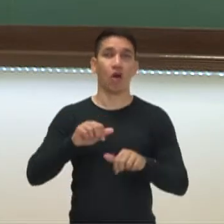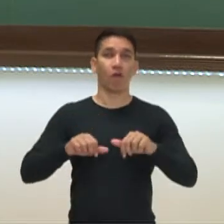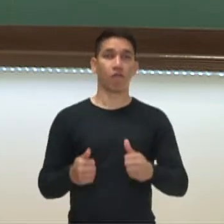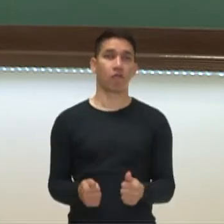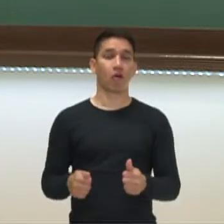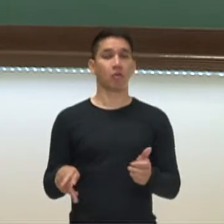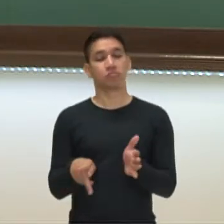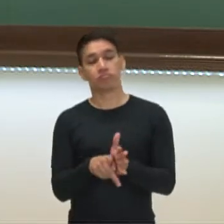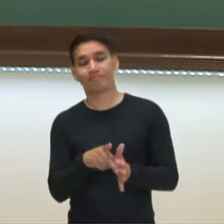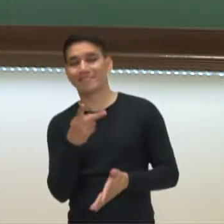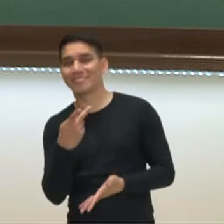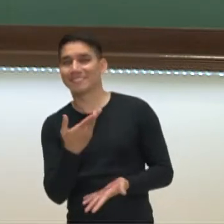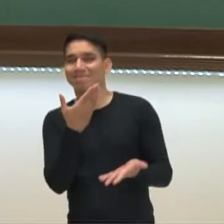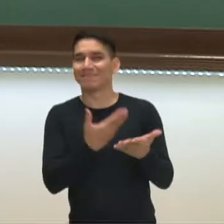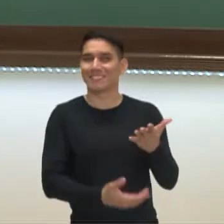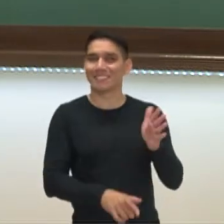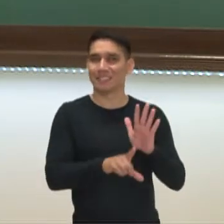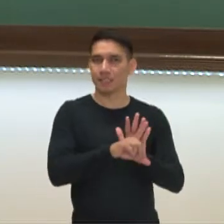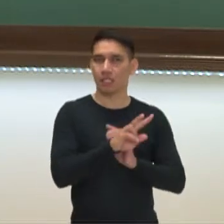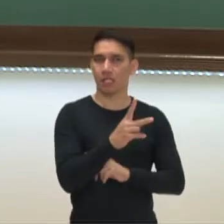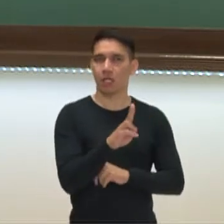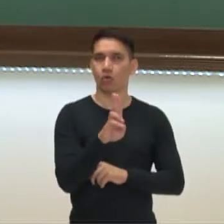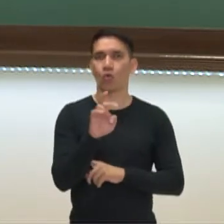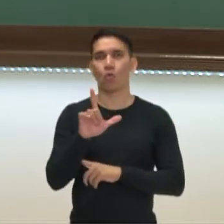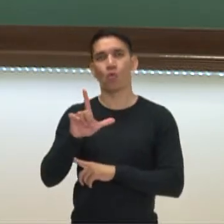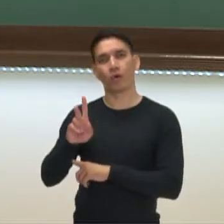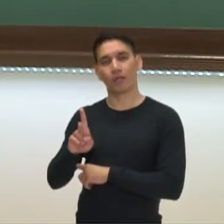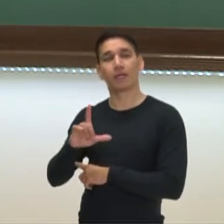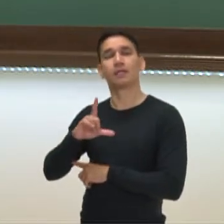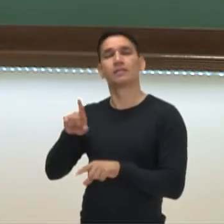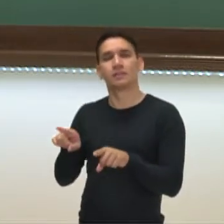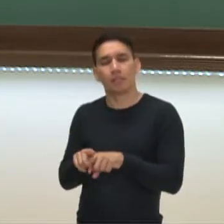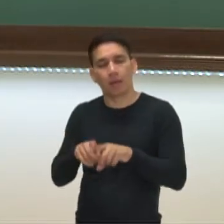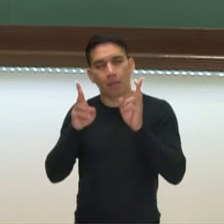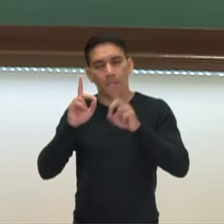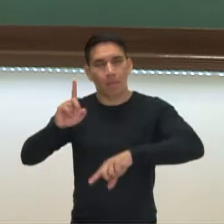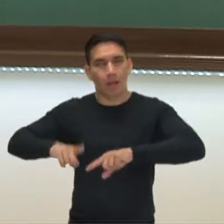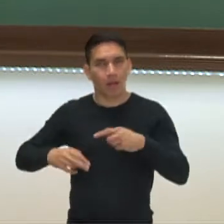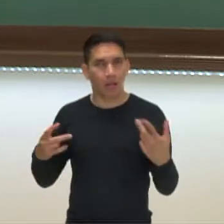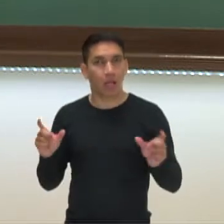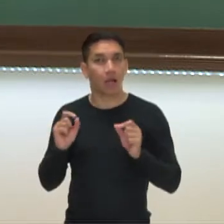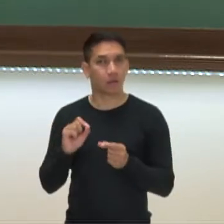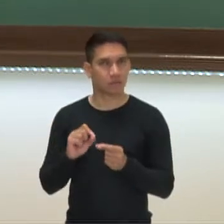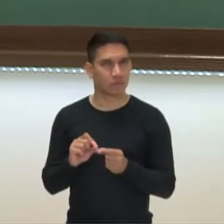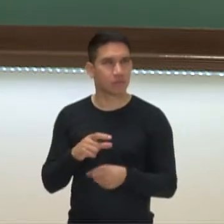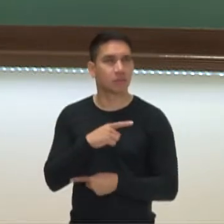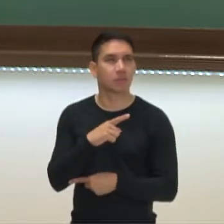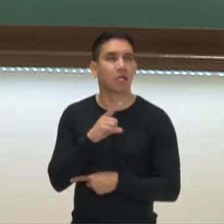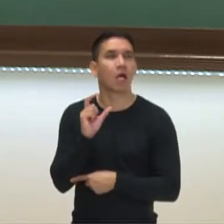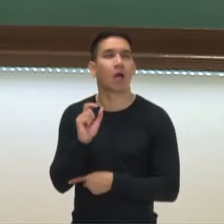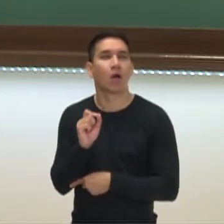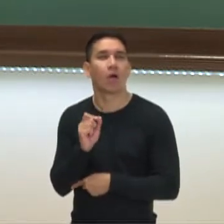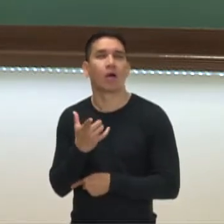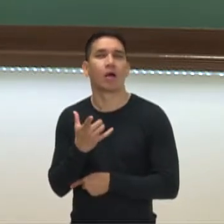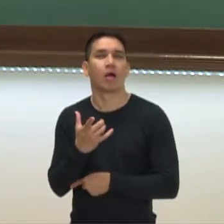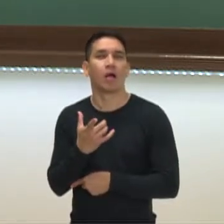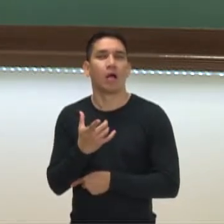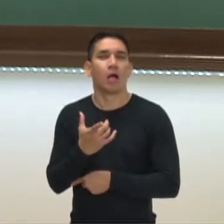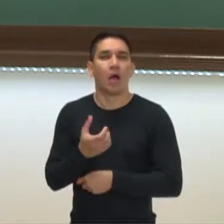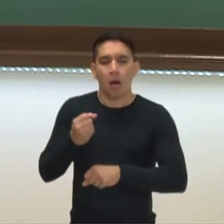o regime da lei de Hooke dela, né? Mesma coisa outros materiais que tem essa elasticidade, o cimento, por